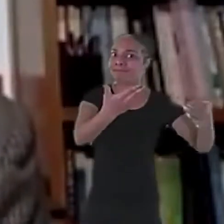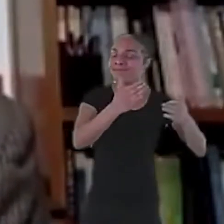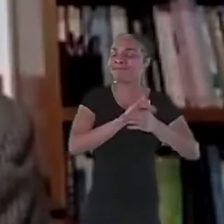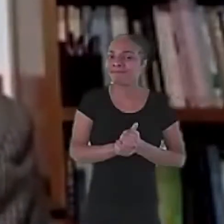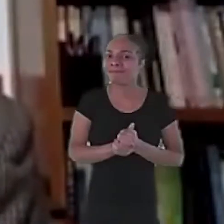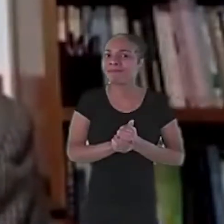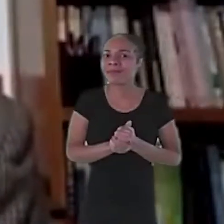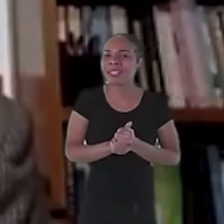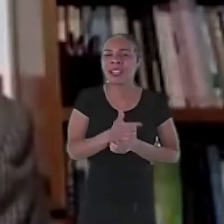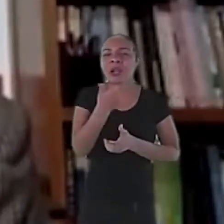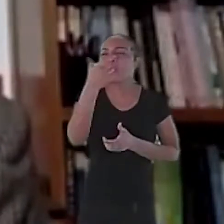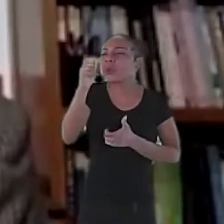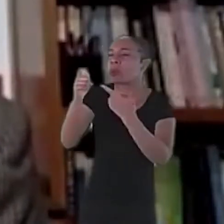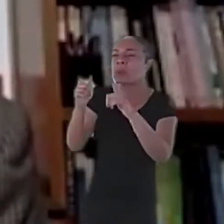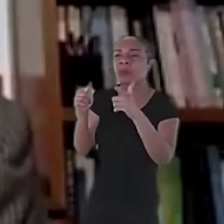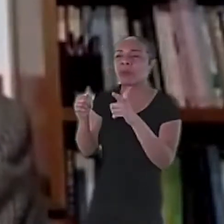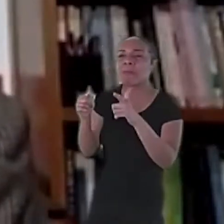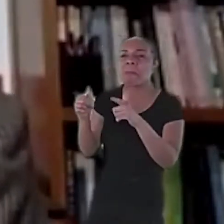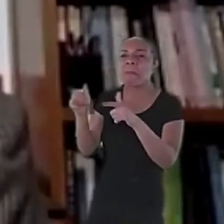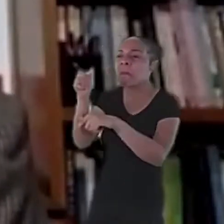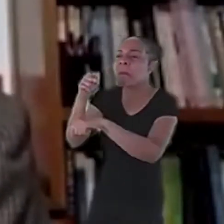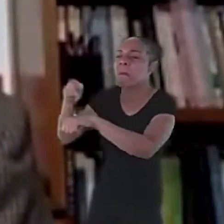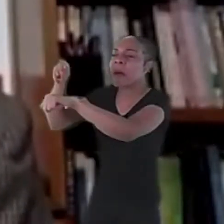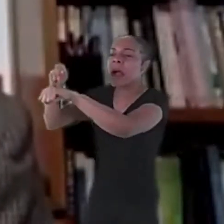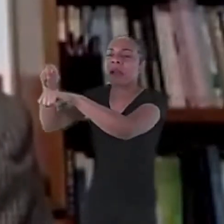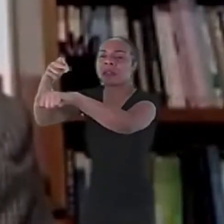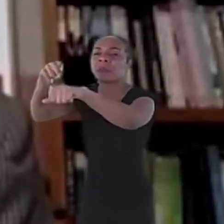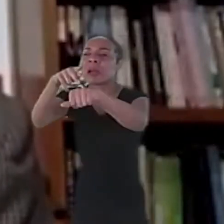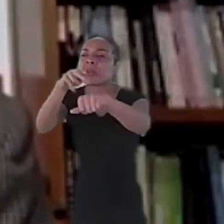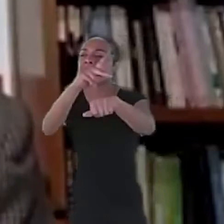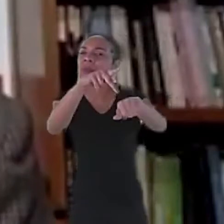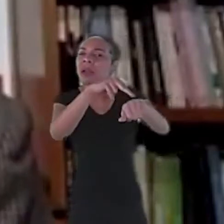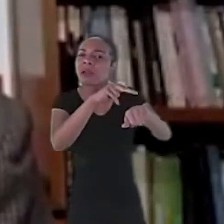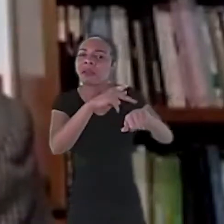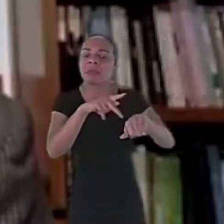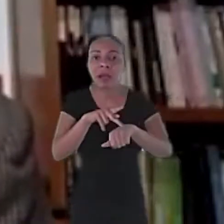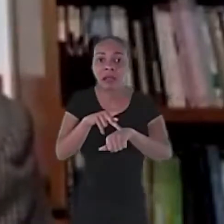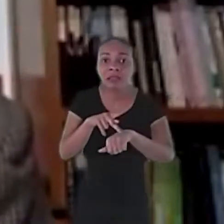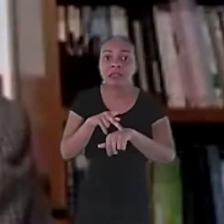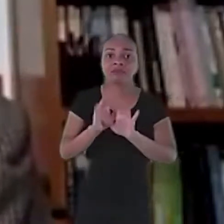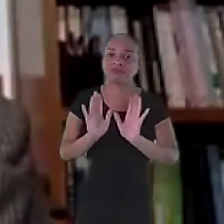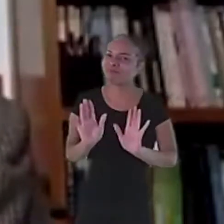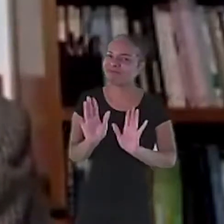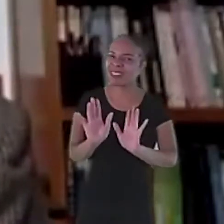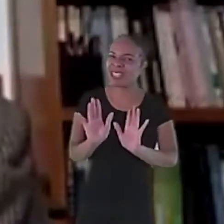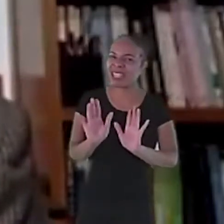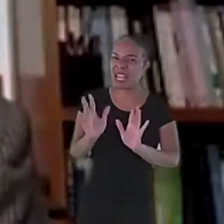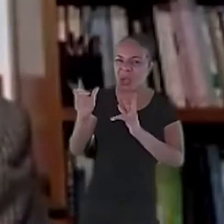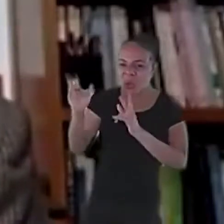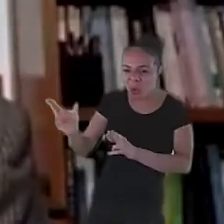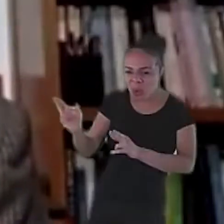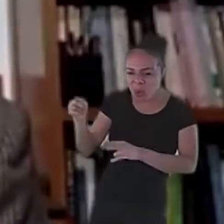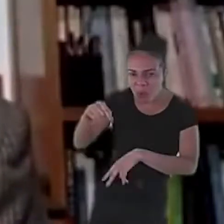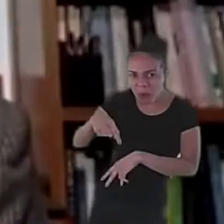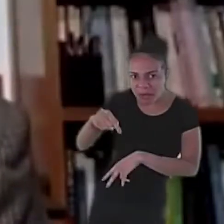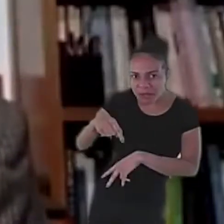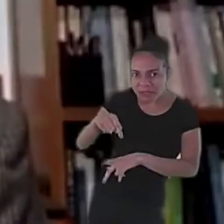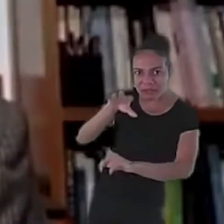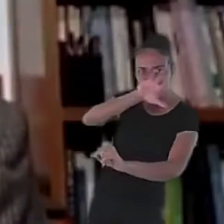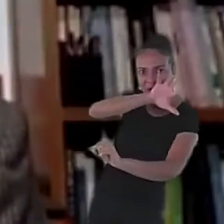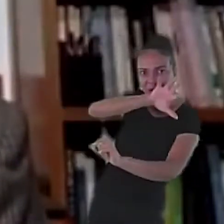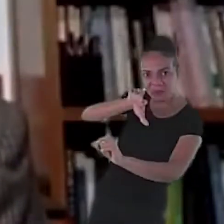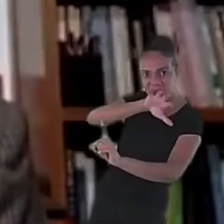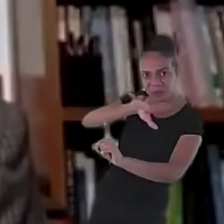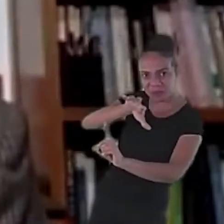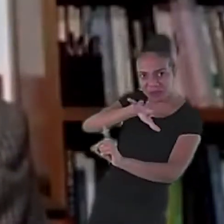sequer que não sofra maior ou menor influência dela nos dias